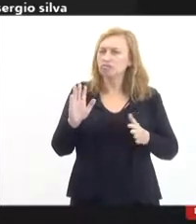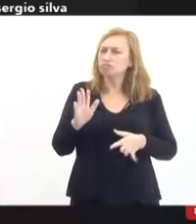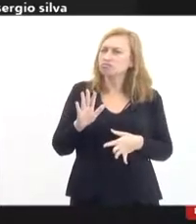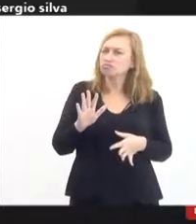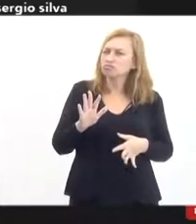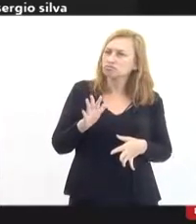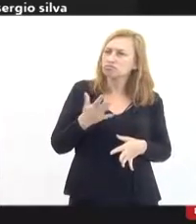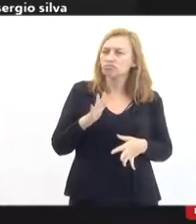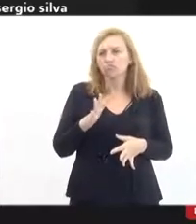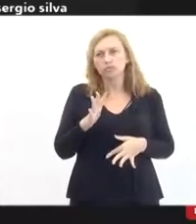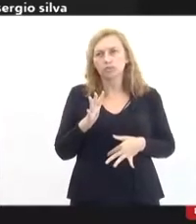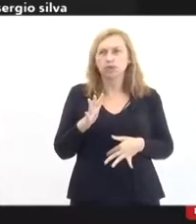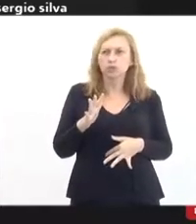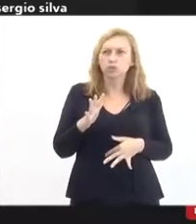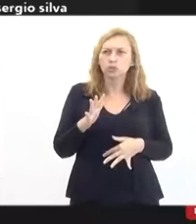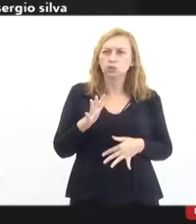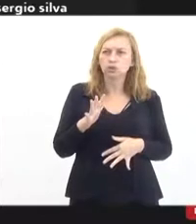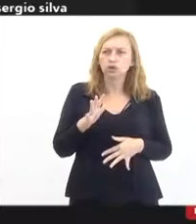aproximadamente, na média,